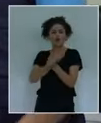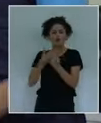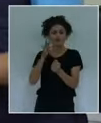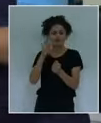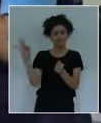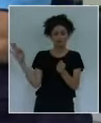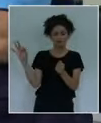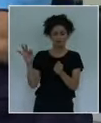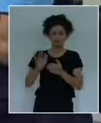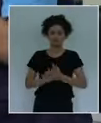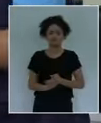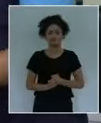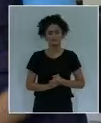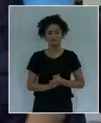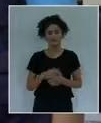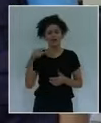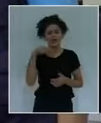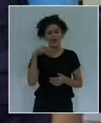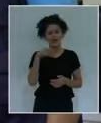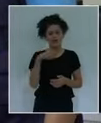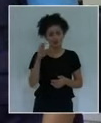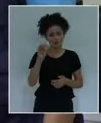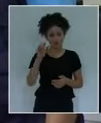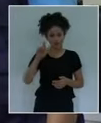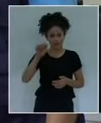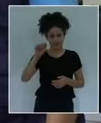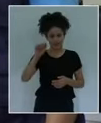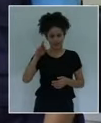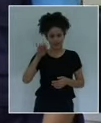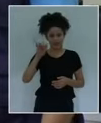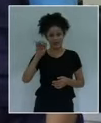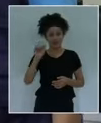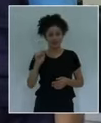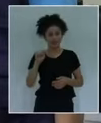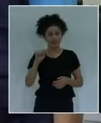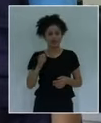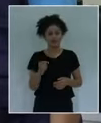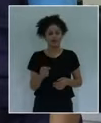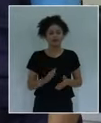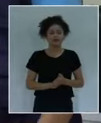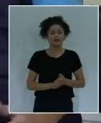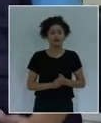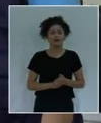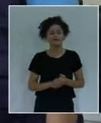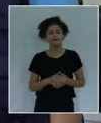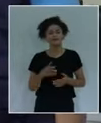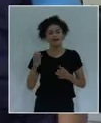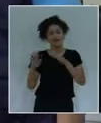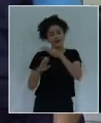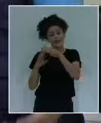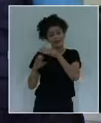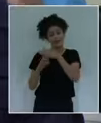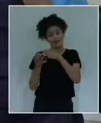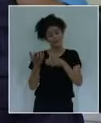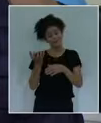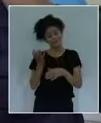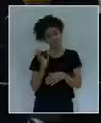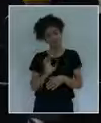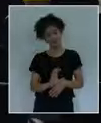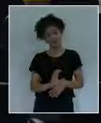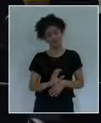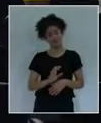praticamente pronta, mas a do Olaria de Baixo, a empresa que ganhou a licitação, ela não quis fazer o trabalho